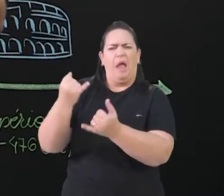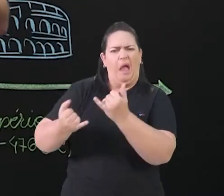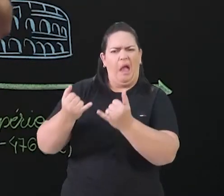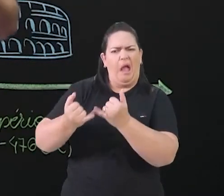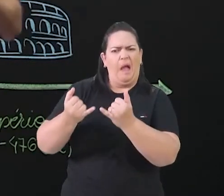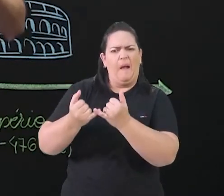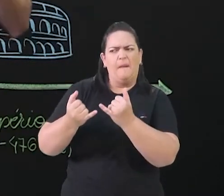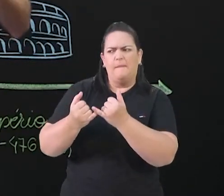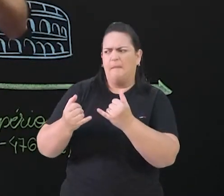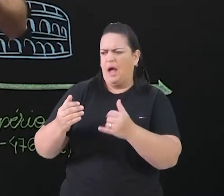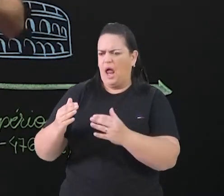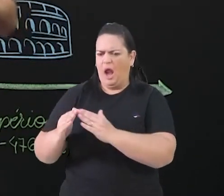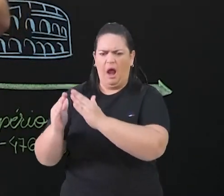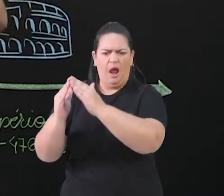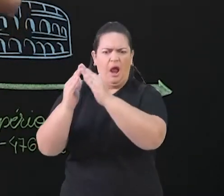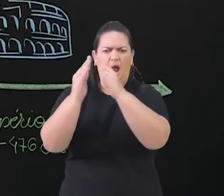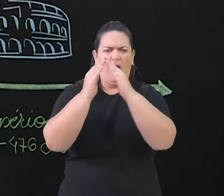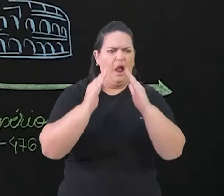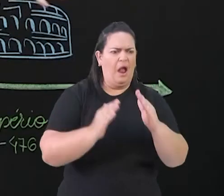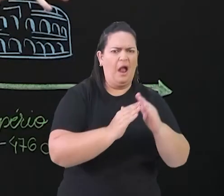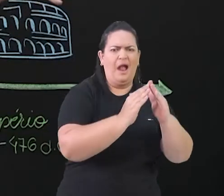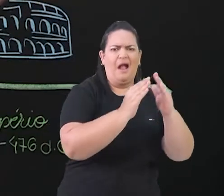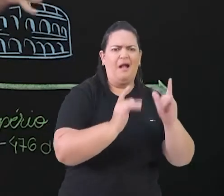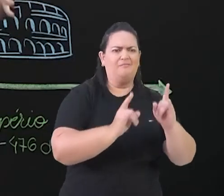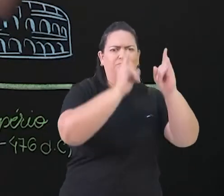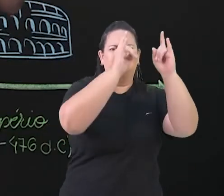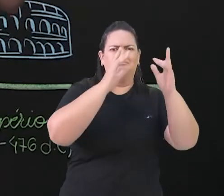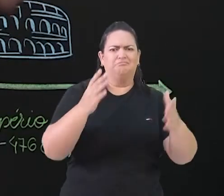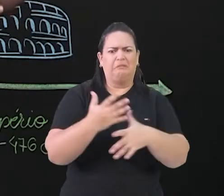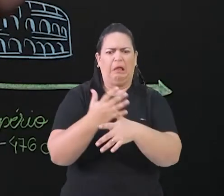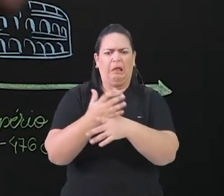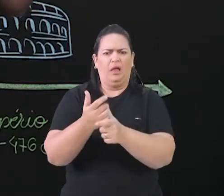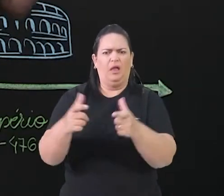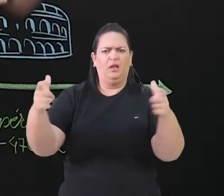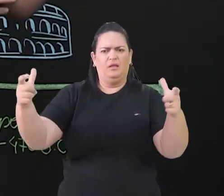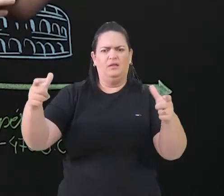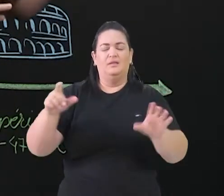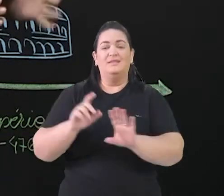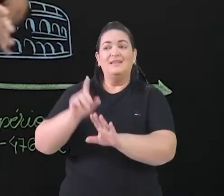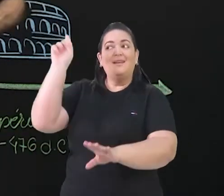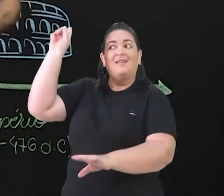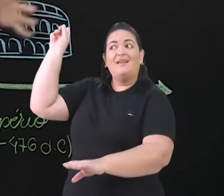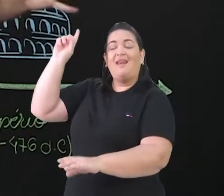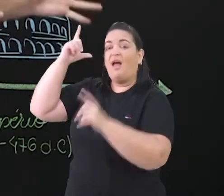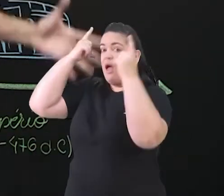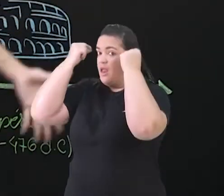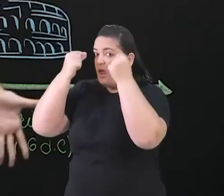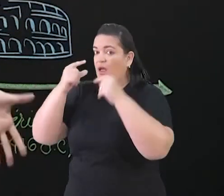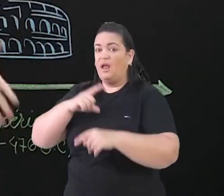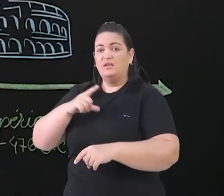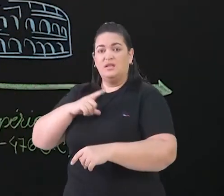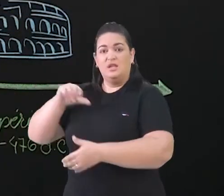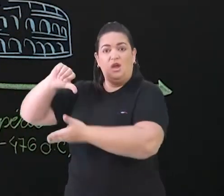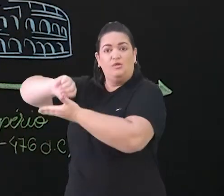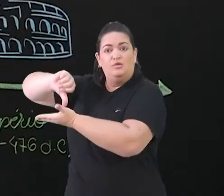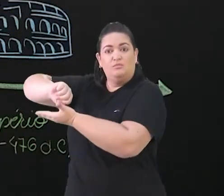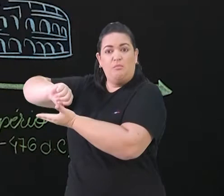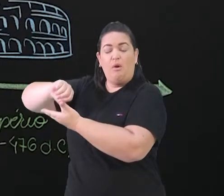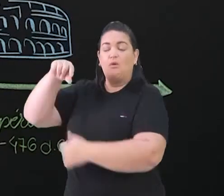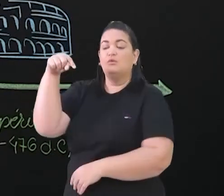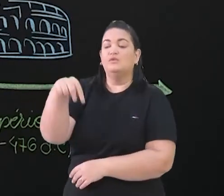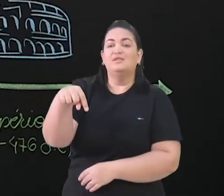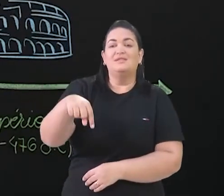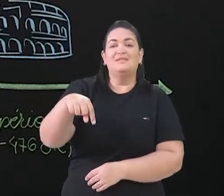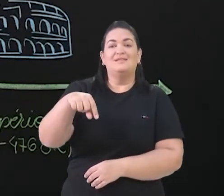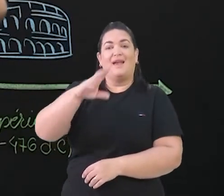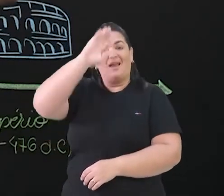urbanização, urbano. Pois é, se lá para os gregos tinham as polis e a organização das cidades gregas, aqui para Roma